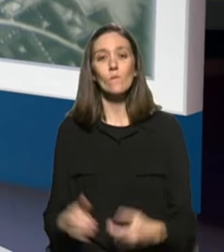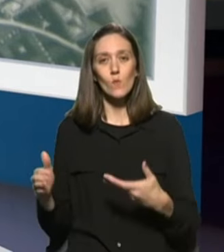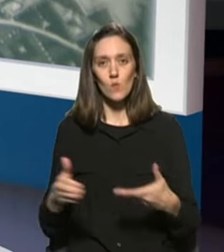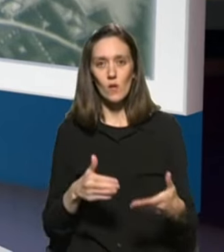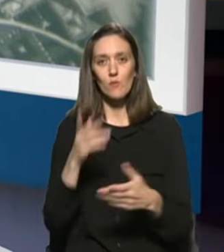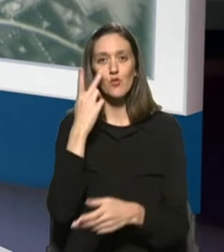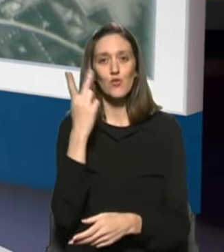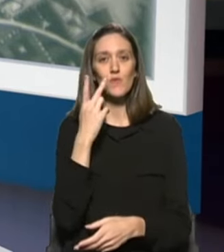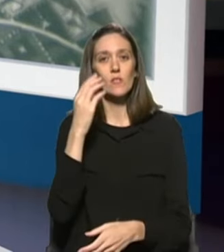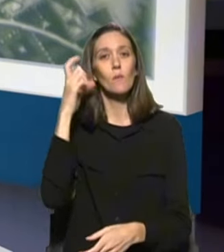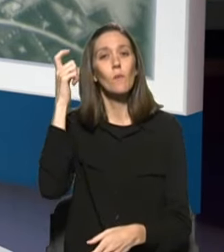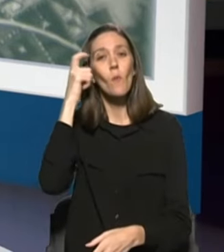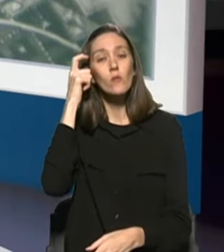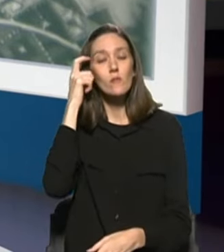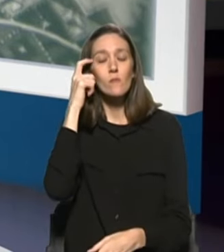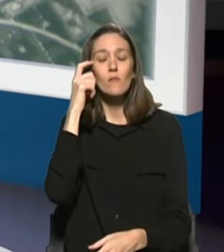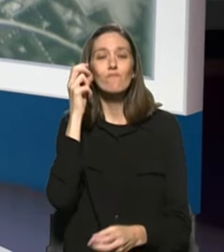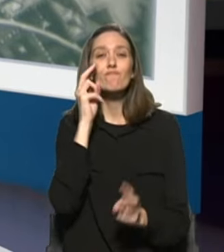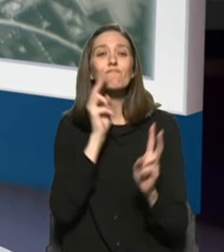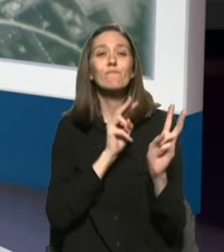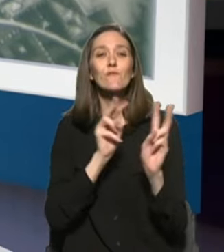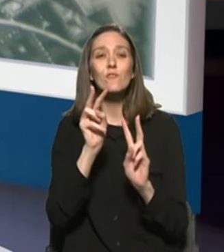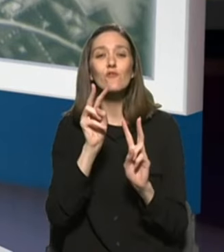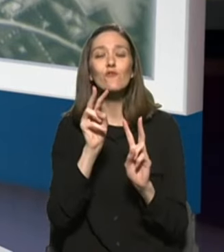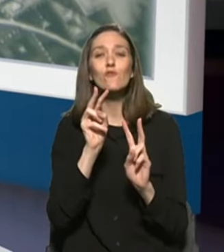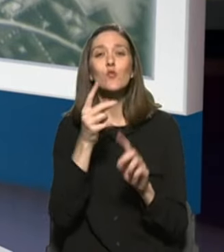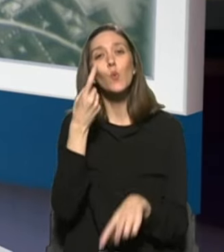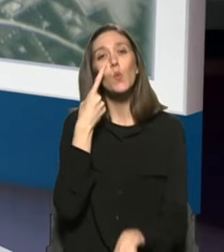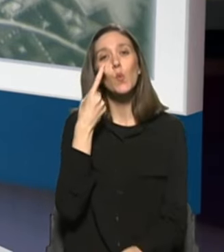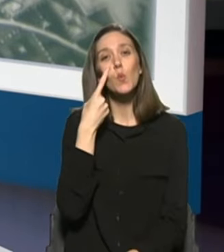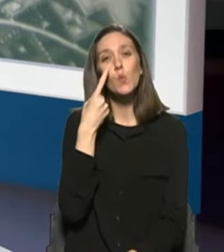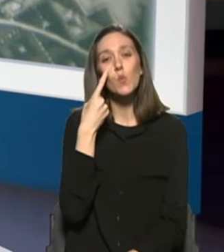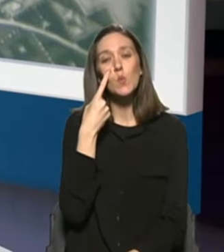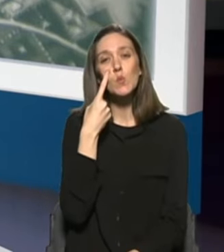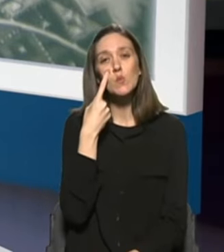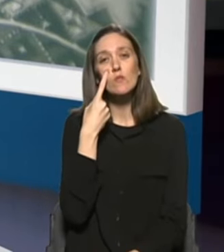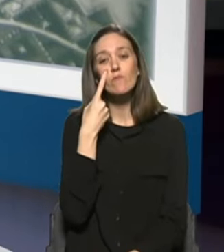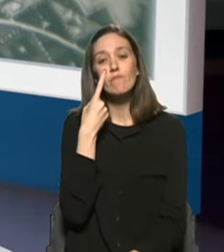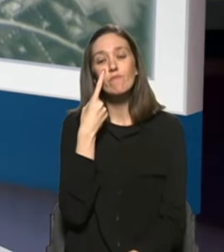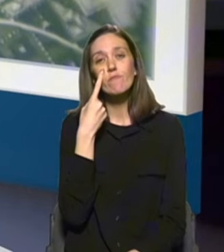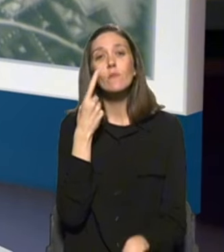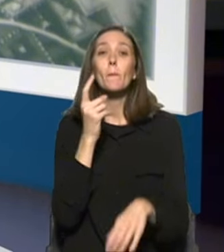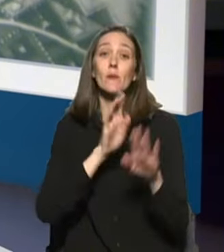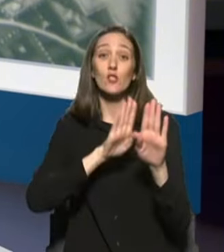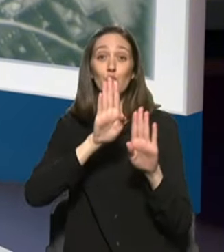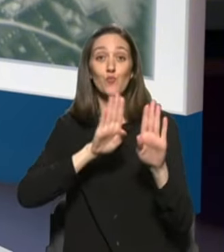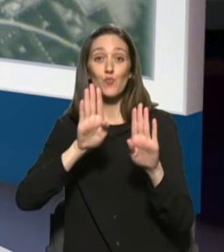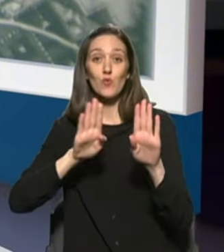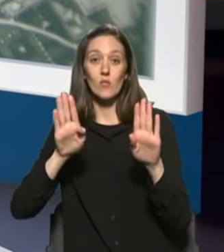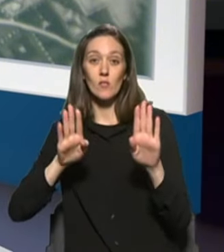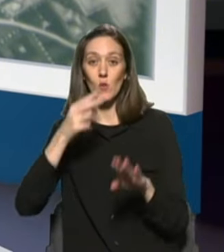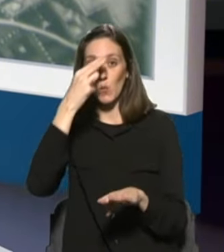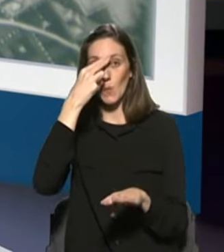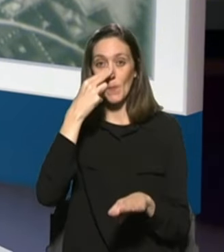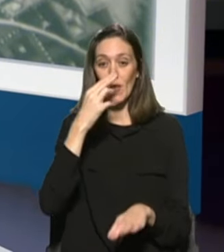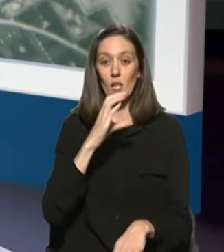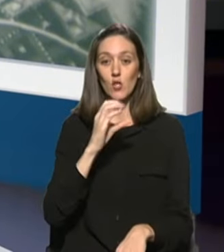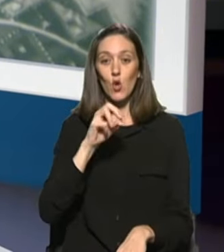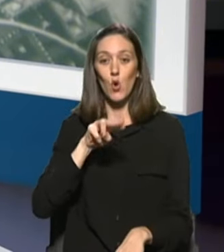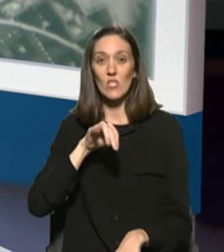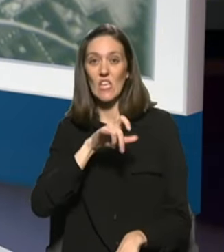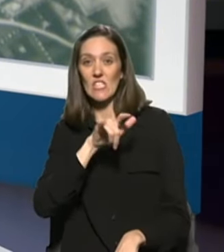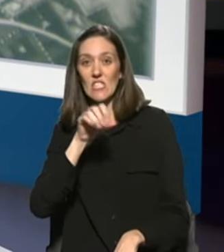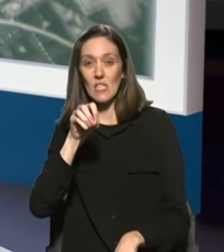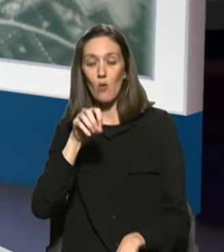Mota Amaral pode ser apreciado e conhecido através da exposição que está patente no Palácio da Conceição,